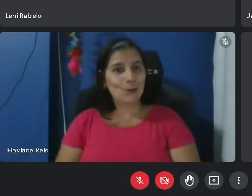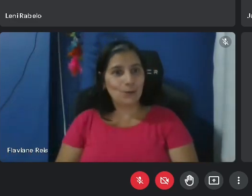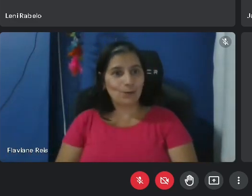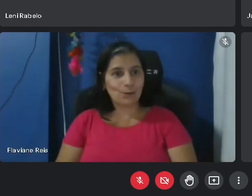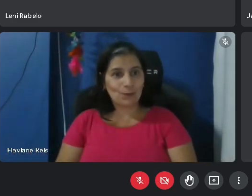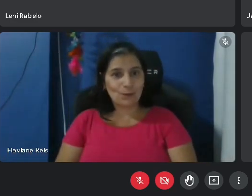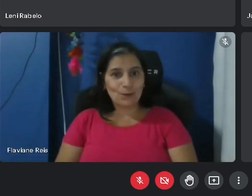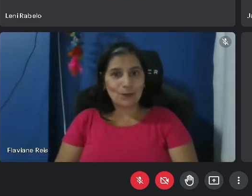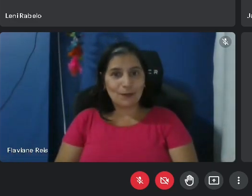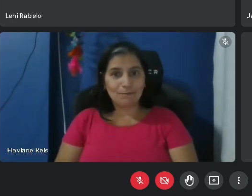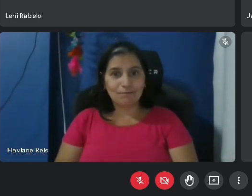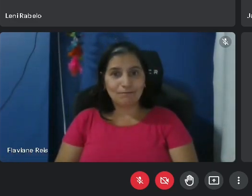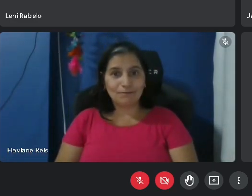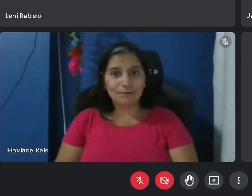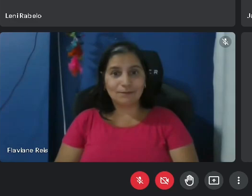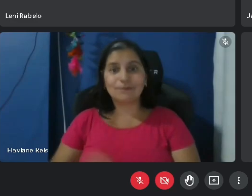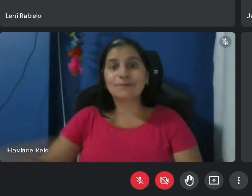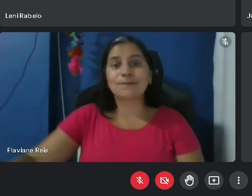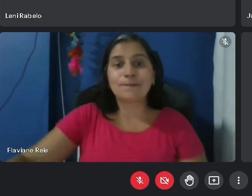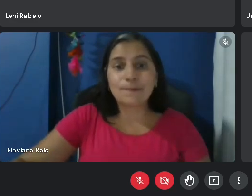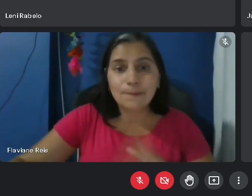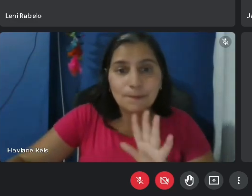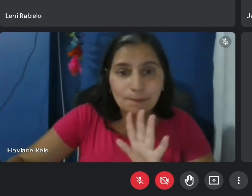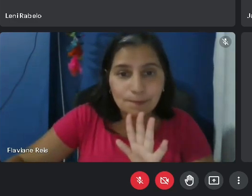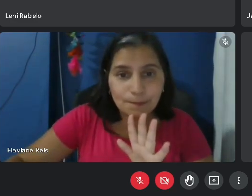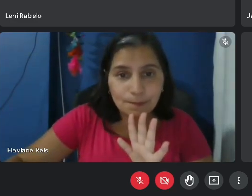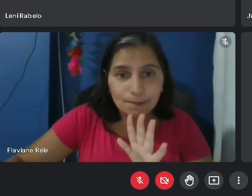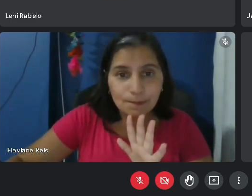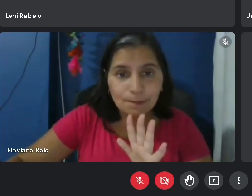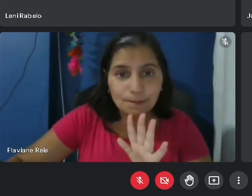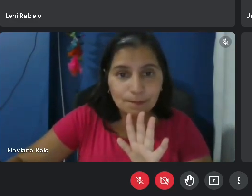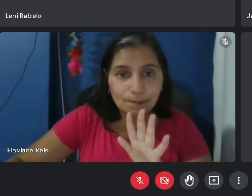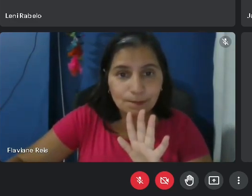E isso é muito legal, isso é uma conquista muito bacana.